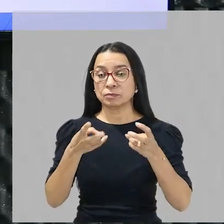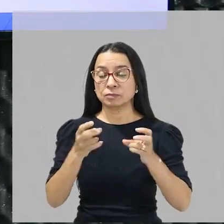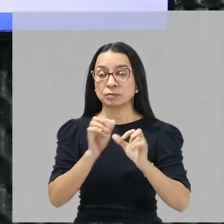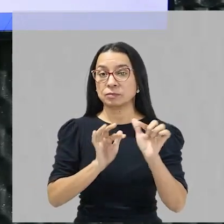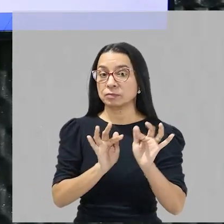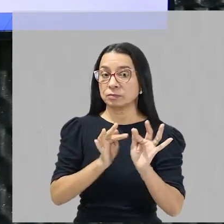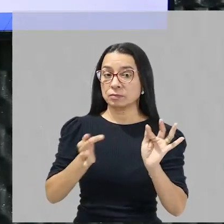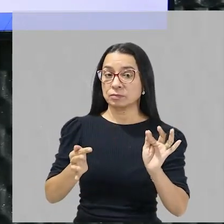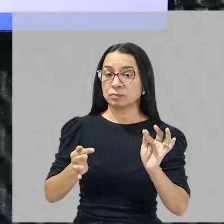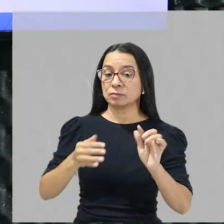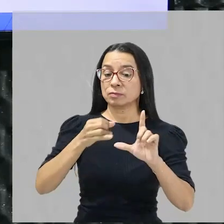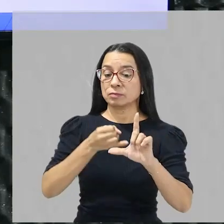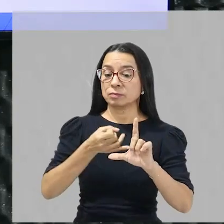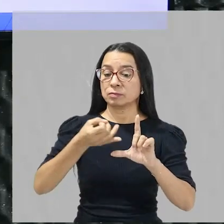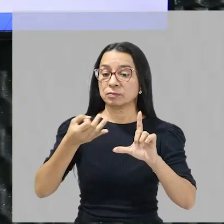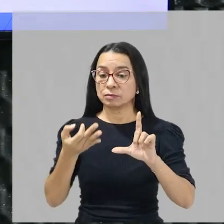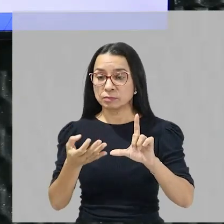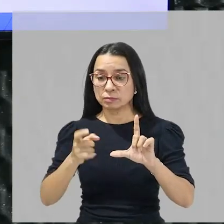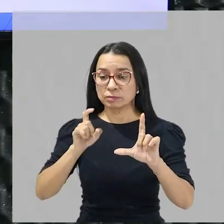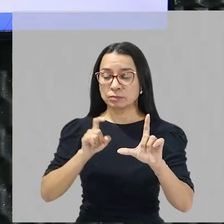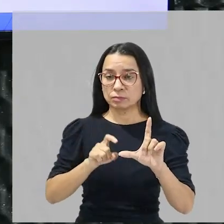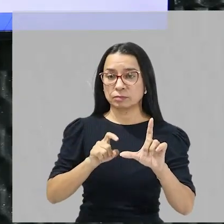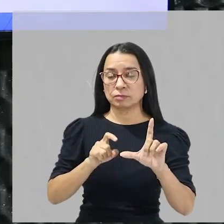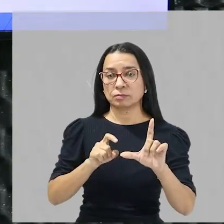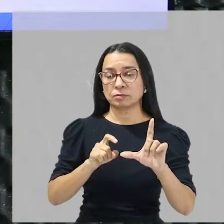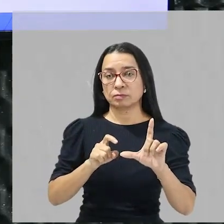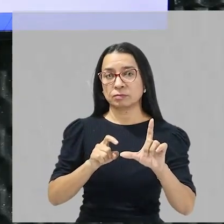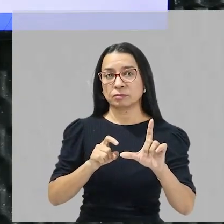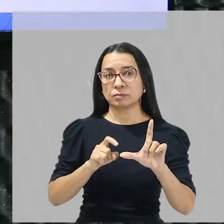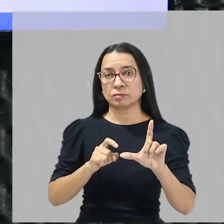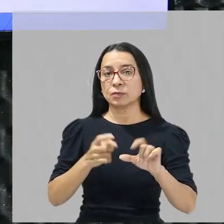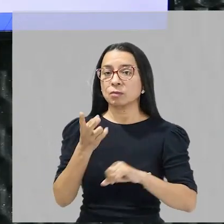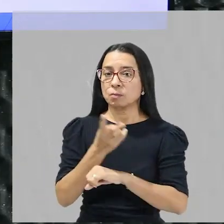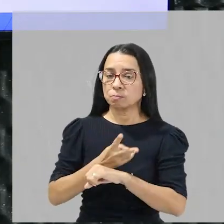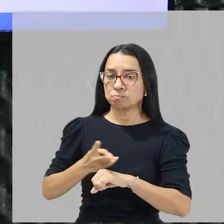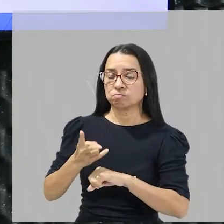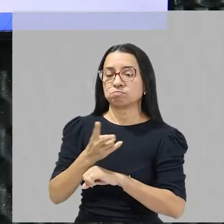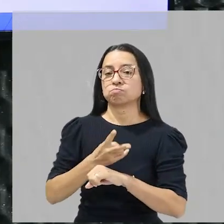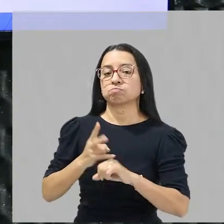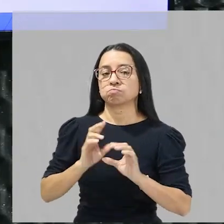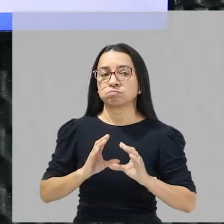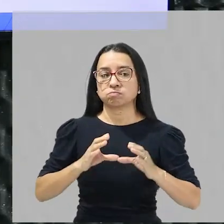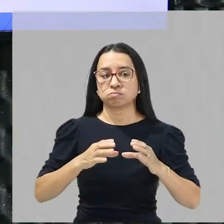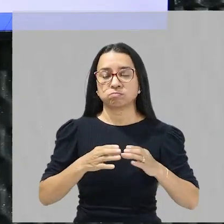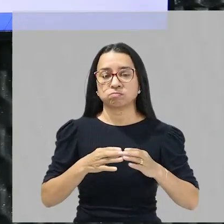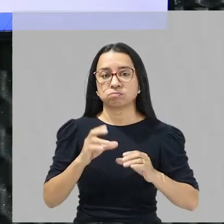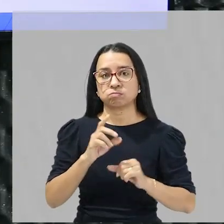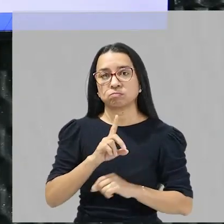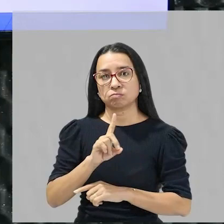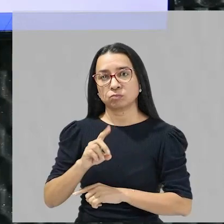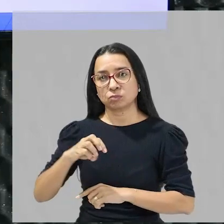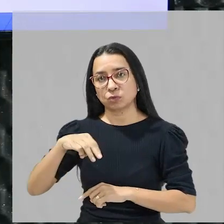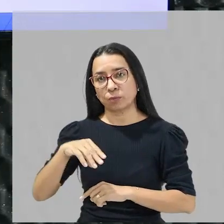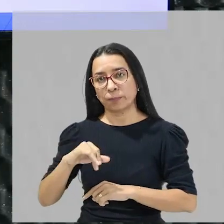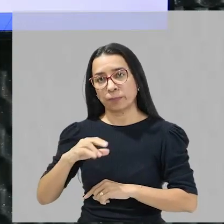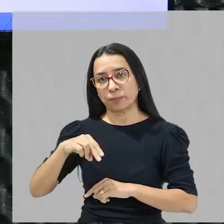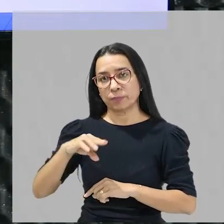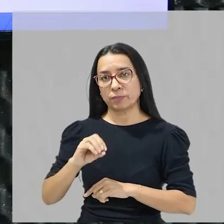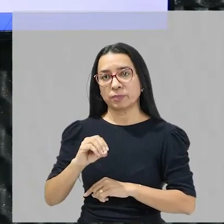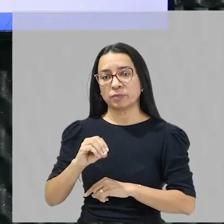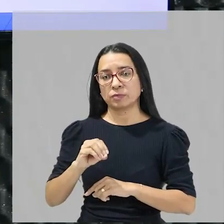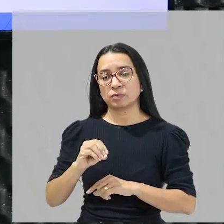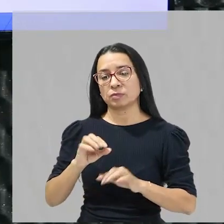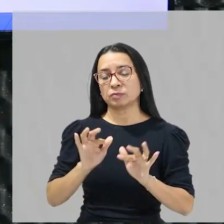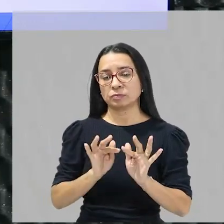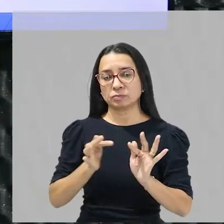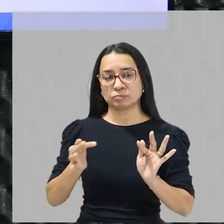função logarítmica, tá bom? Então, para que a gente já busque, né, esse conjunto, o domínio da função logarítmica, da maneira